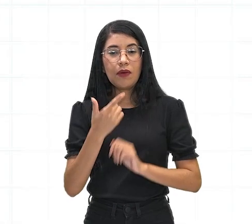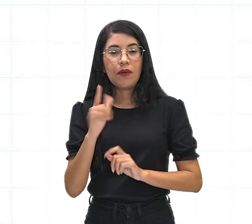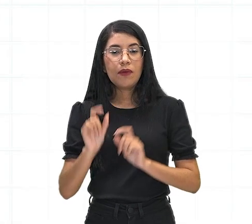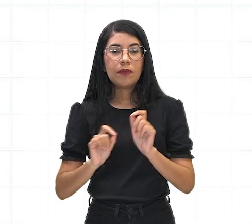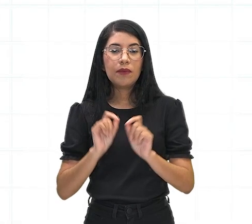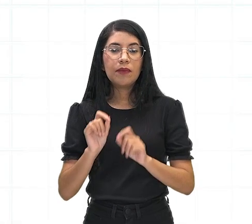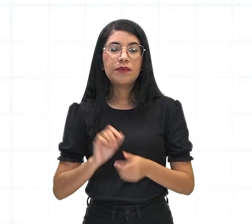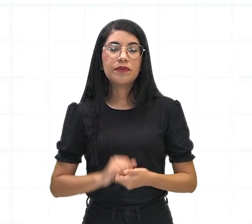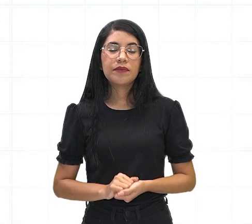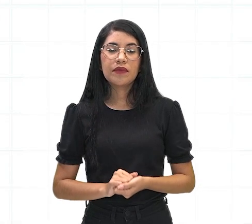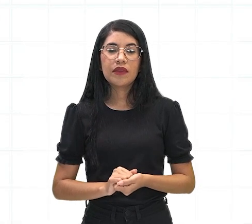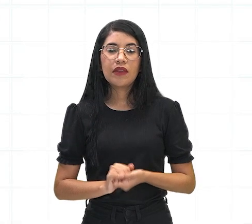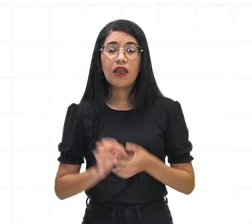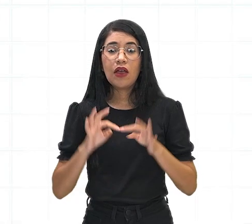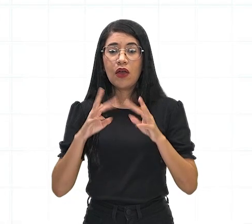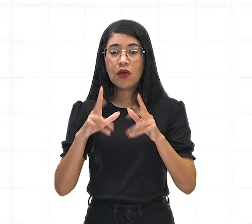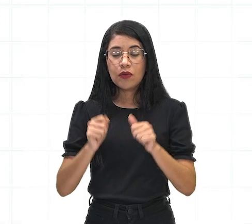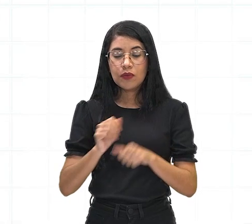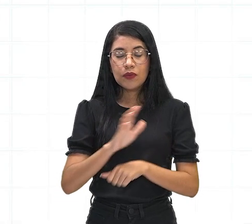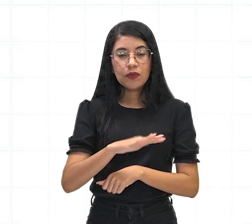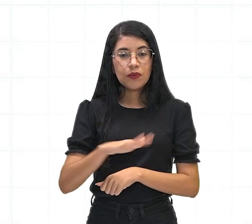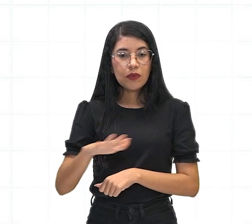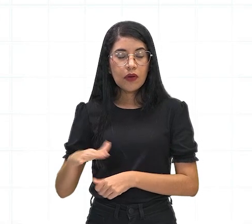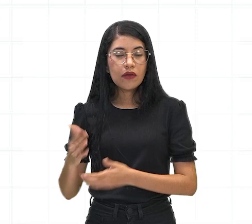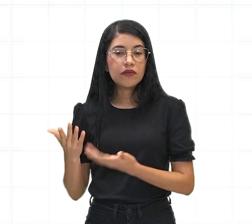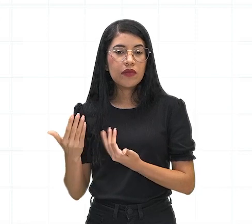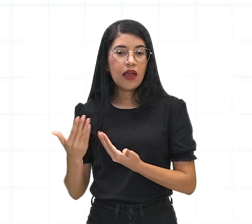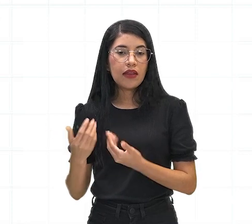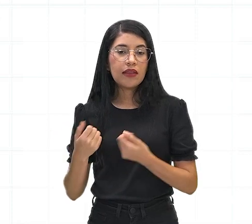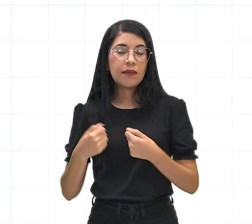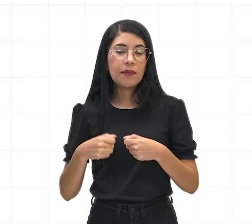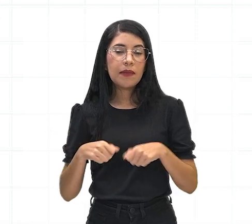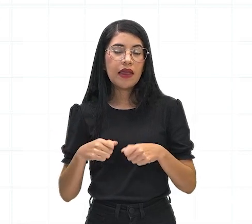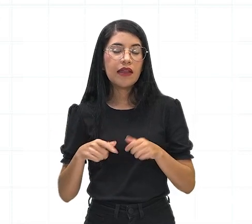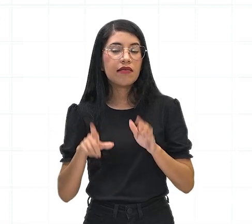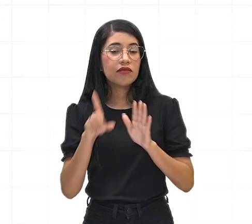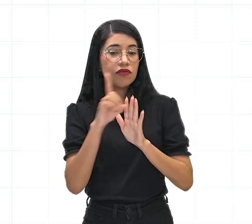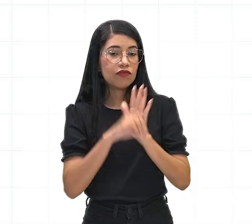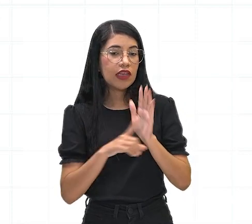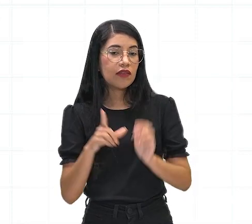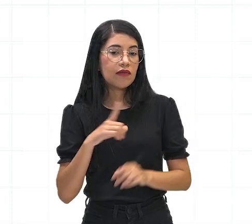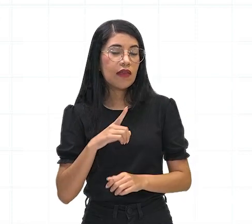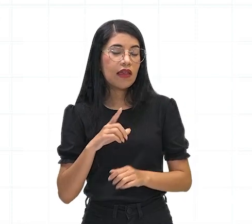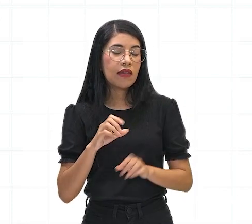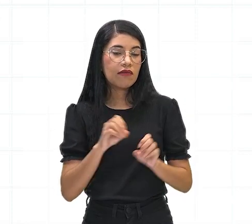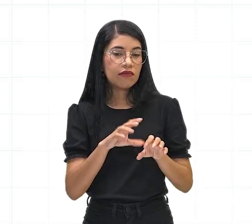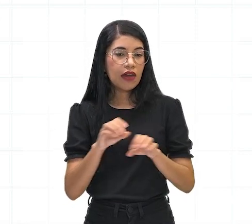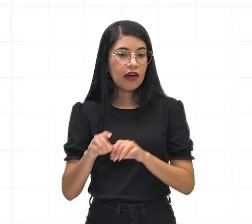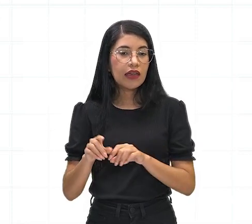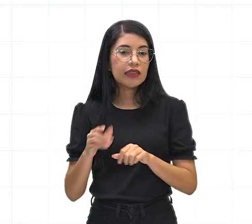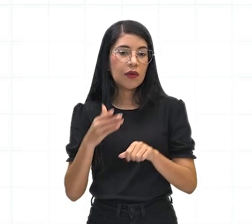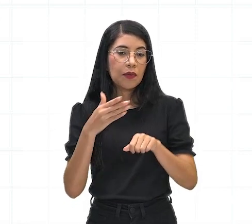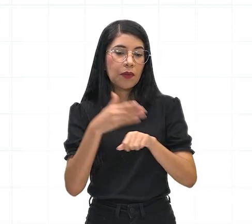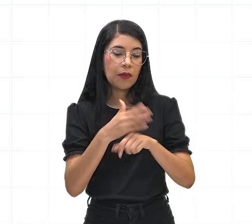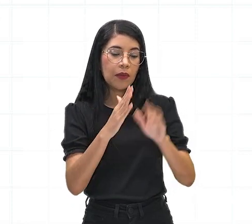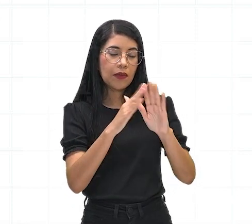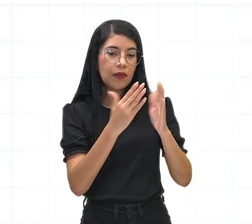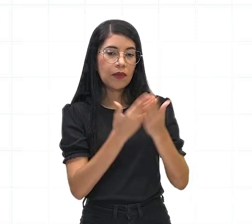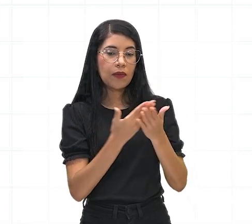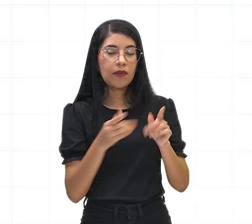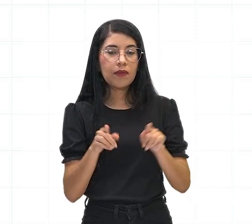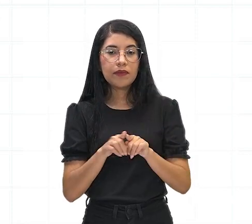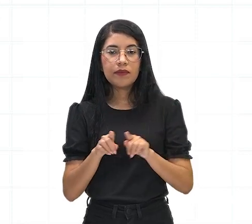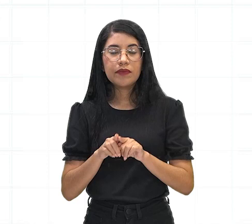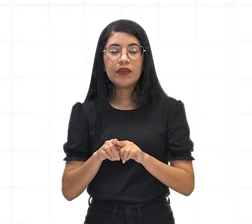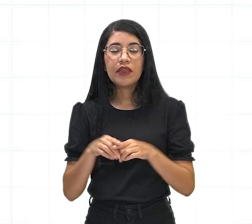direito, né, a ser garantido, que de todas as crianças e todos os adolescentes têm direito à educação e ter acesso à escola,